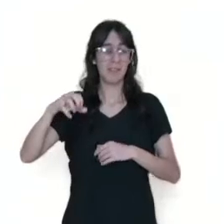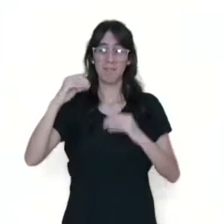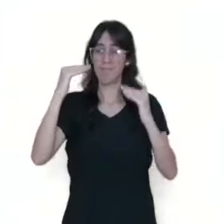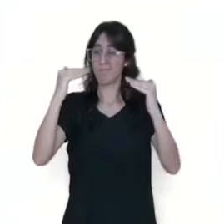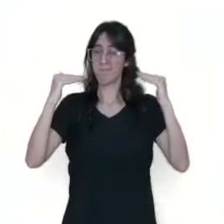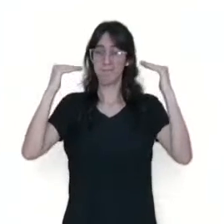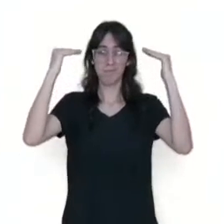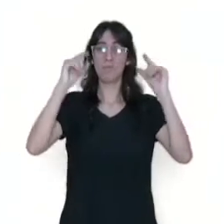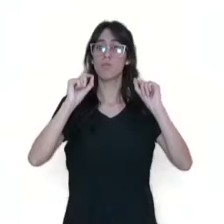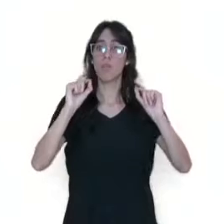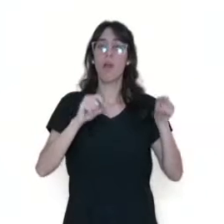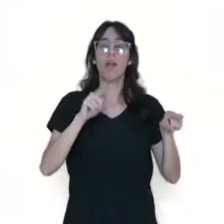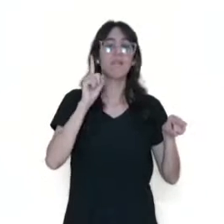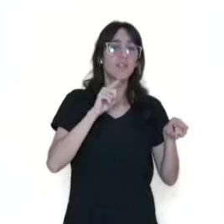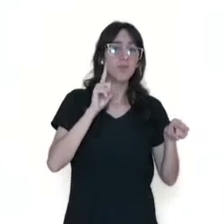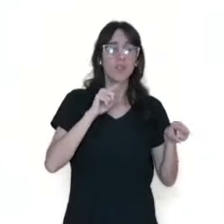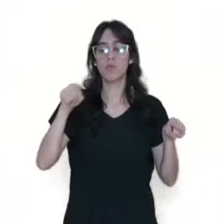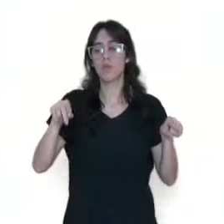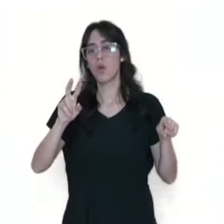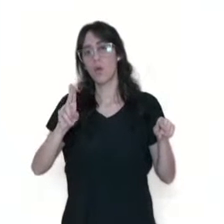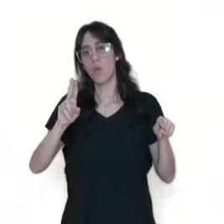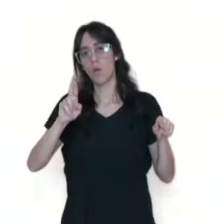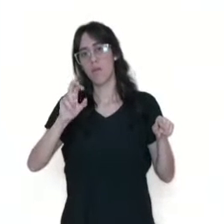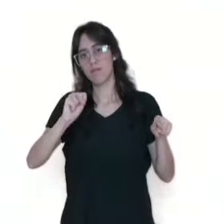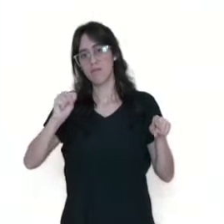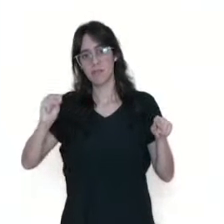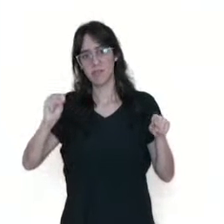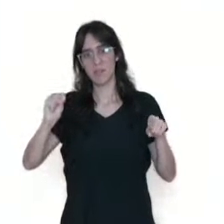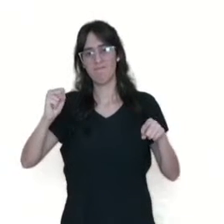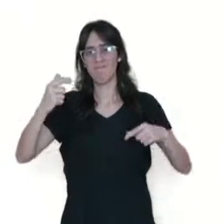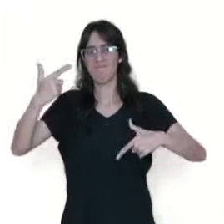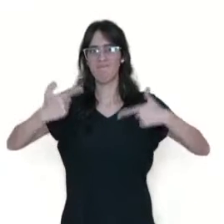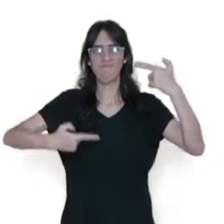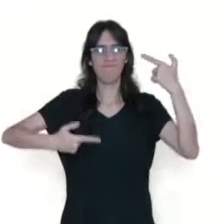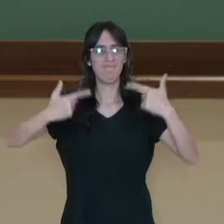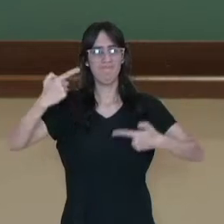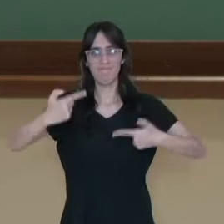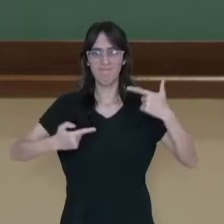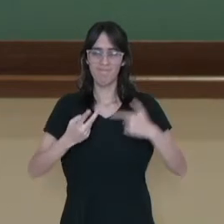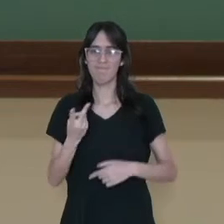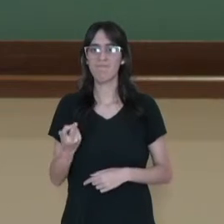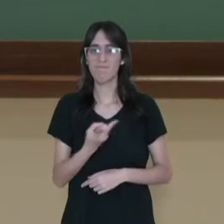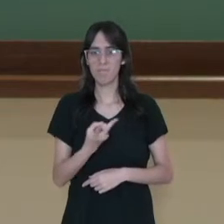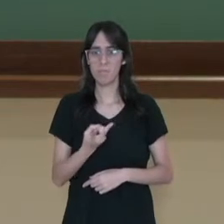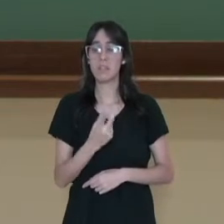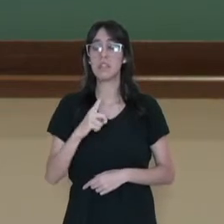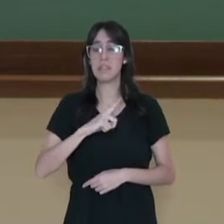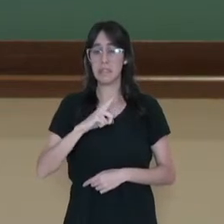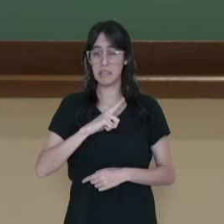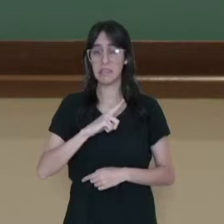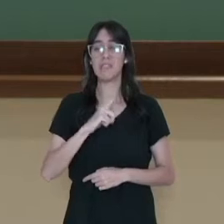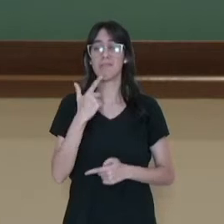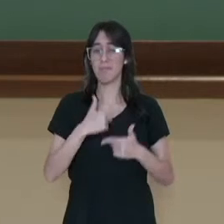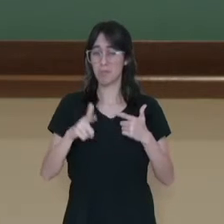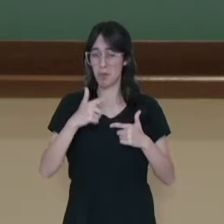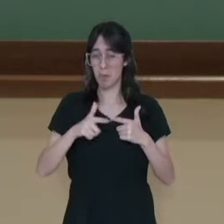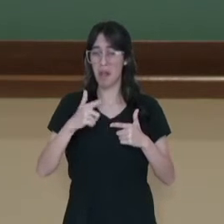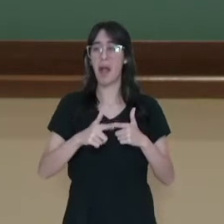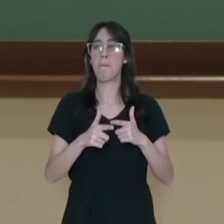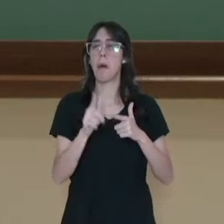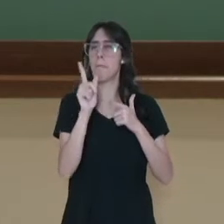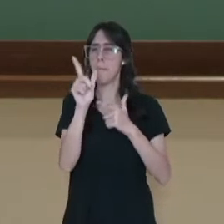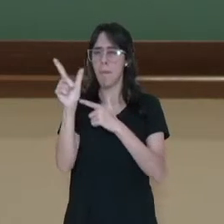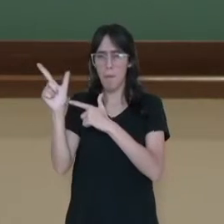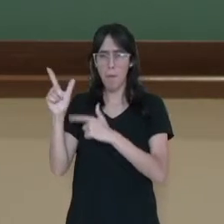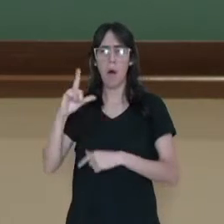Mundial, Estados Unidos e União Soviética. Eles evitavam um confronto militar direto, não se